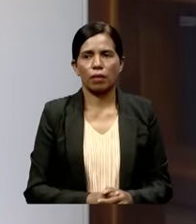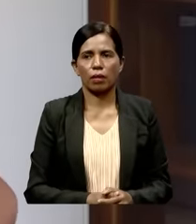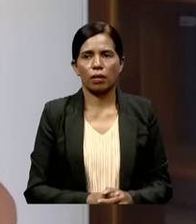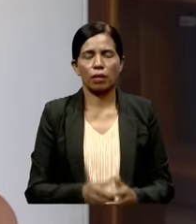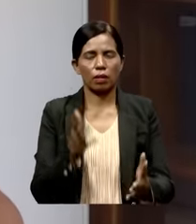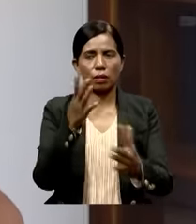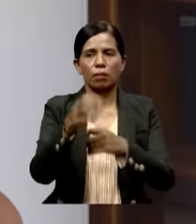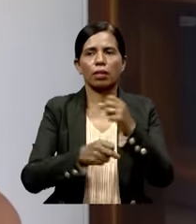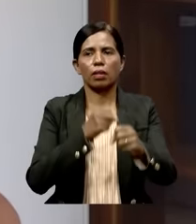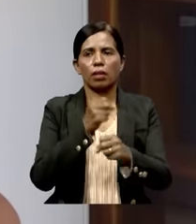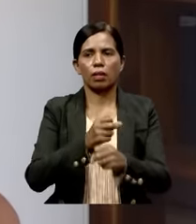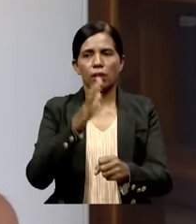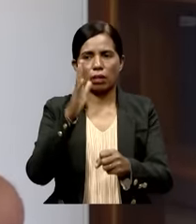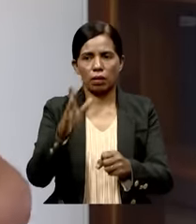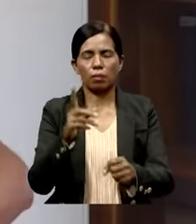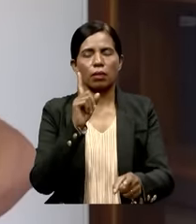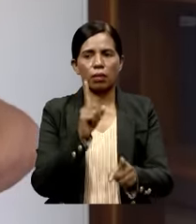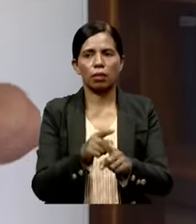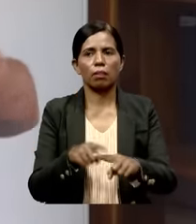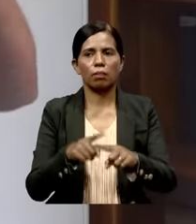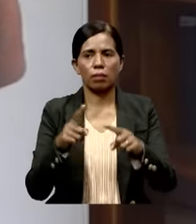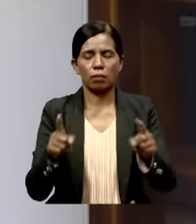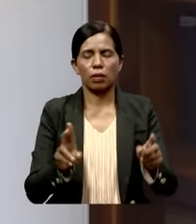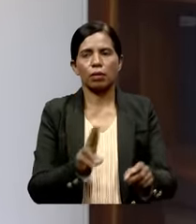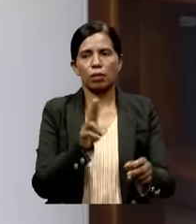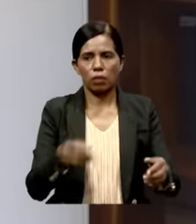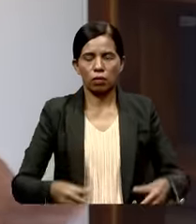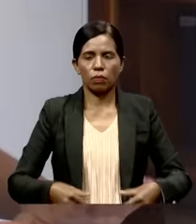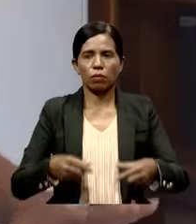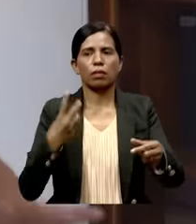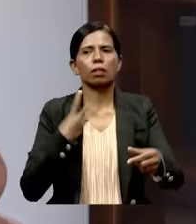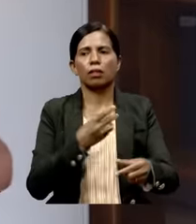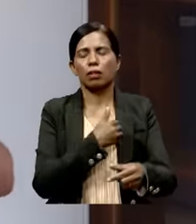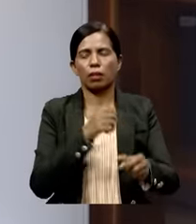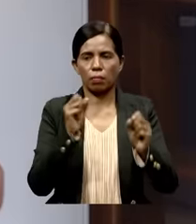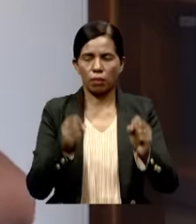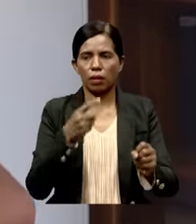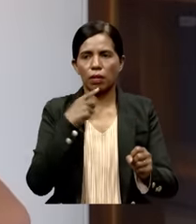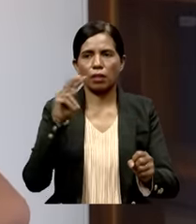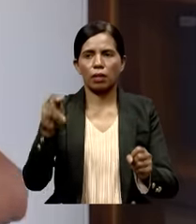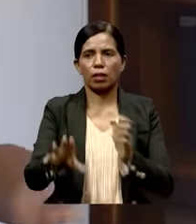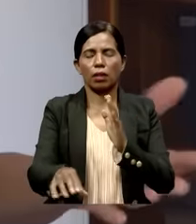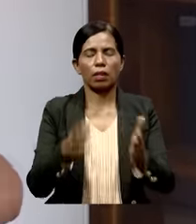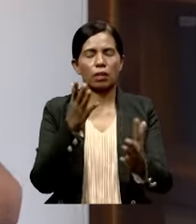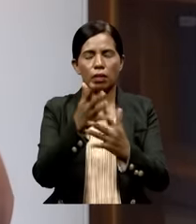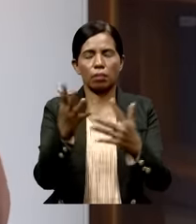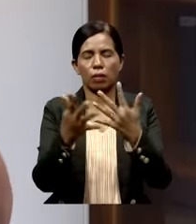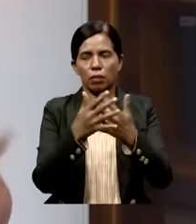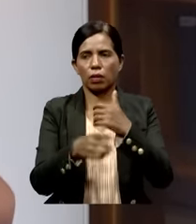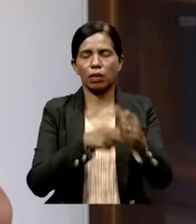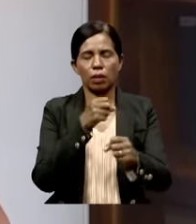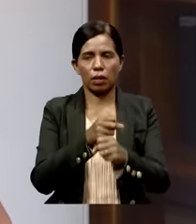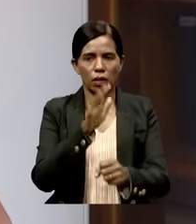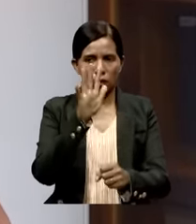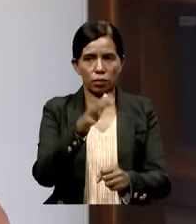efetiva tina lima né, mak transito em julgado. Mas se sa sai recurso então, ta sidak bela de hania né, heta pena tina lima sidak, né, ta sidak